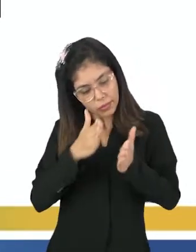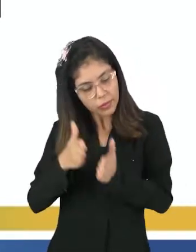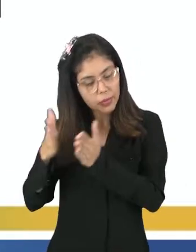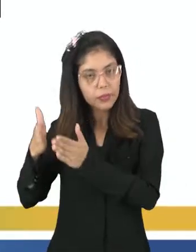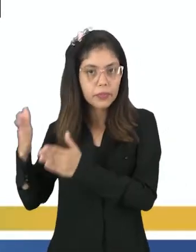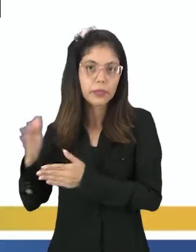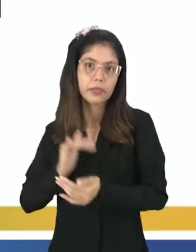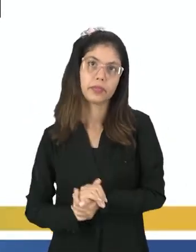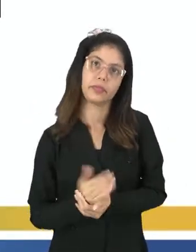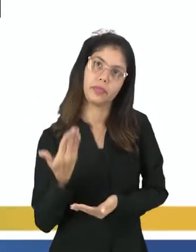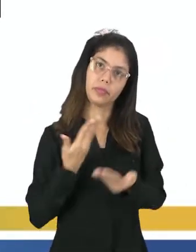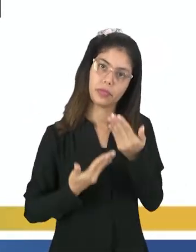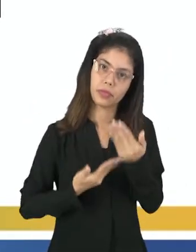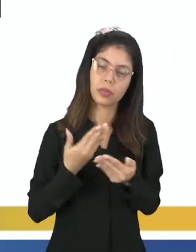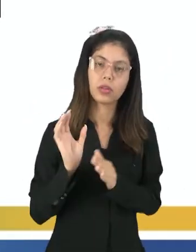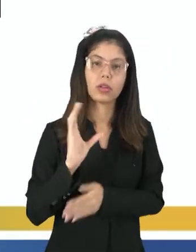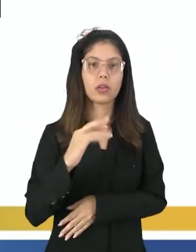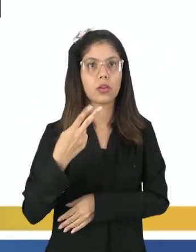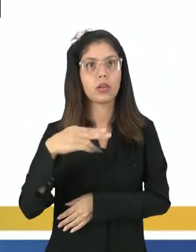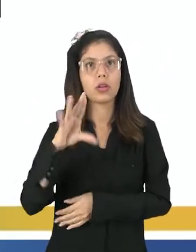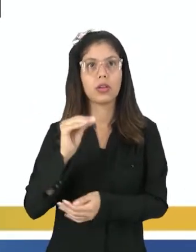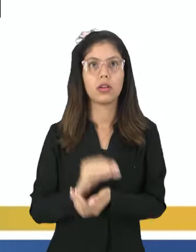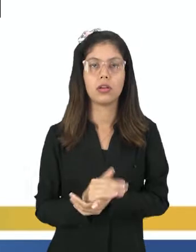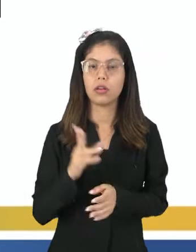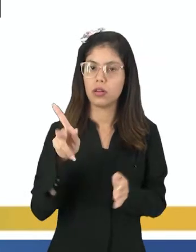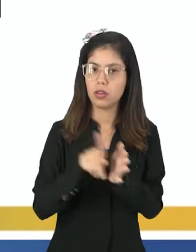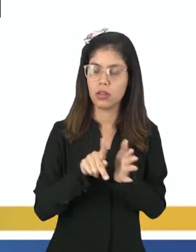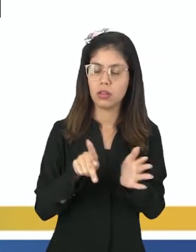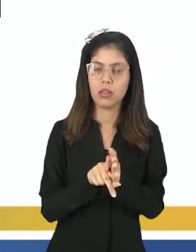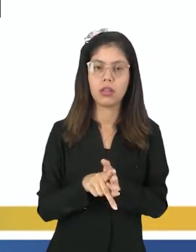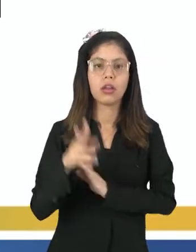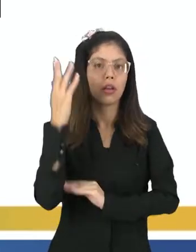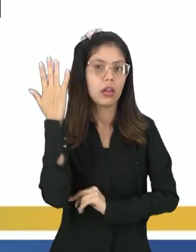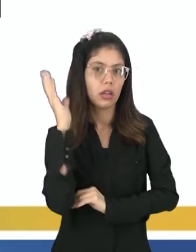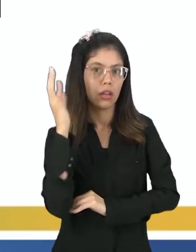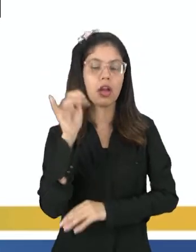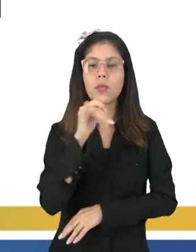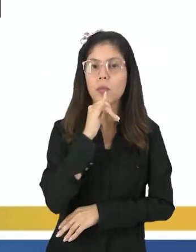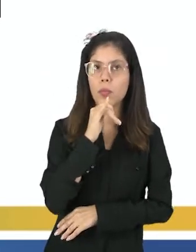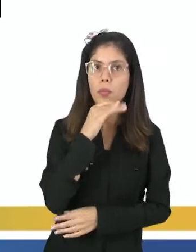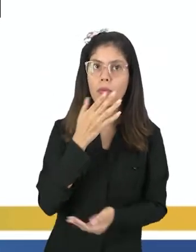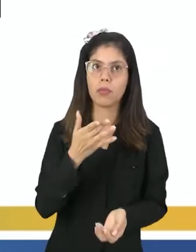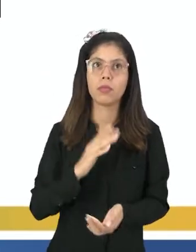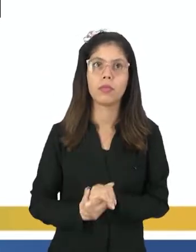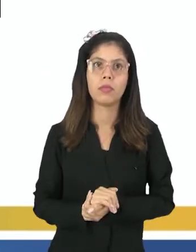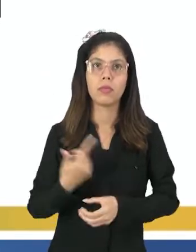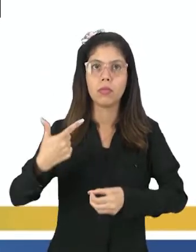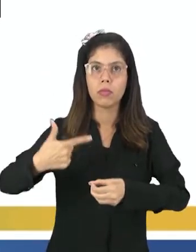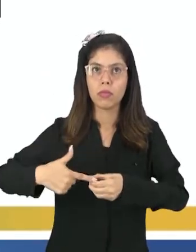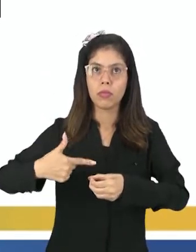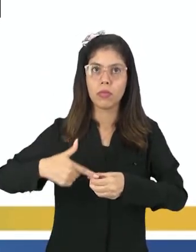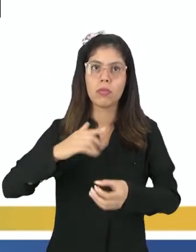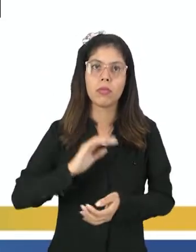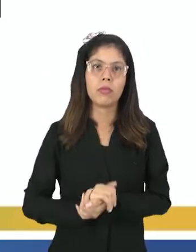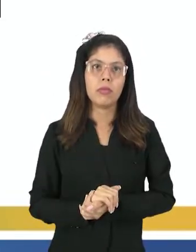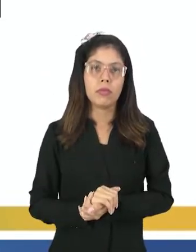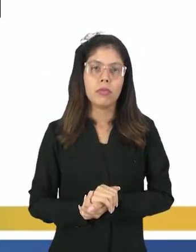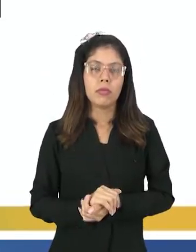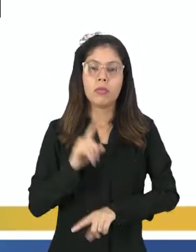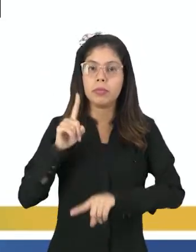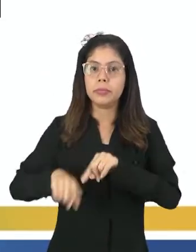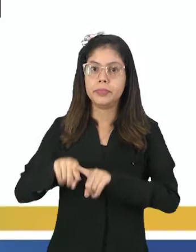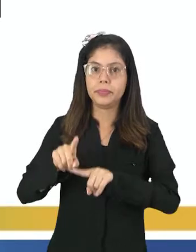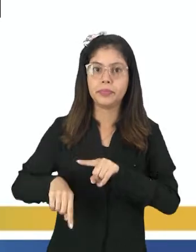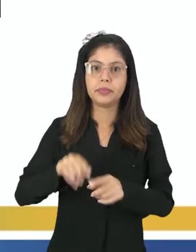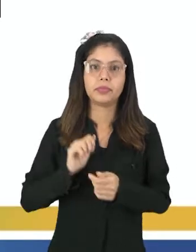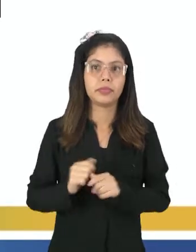passando. E entre esses compostos orgânicos naturais, nós podemos citar alguns exemplos, como é o caso do petróleo, que é a